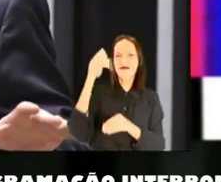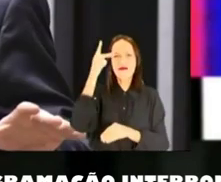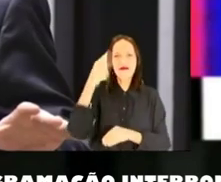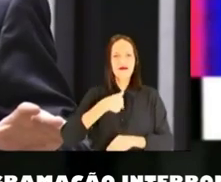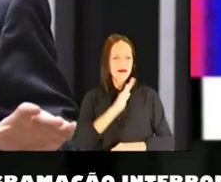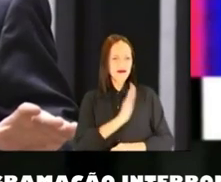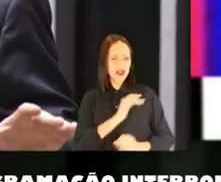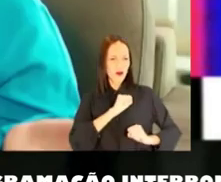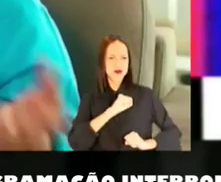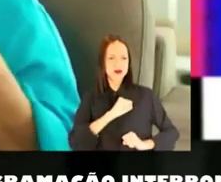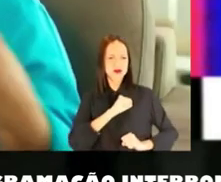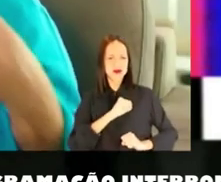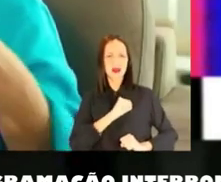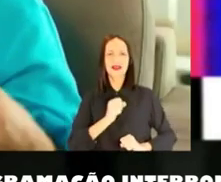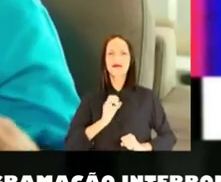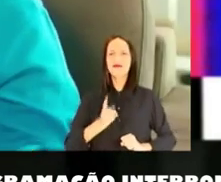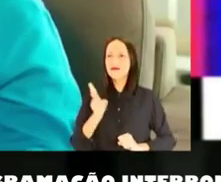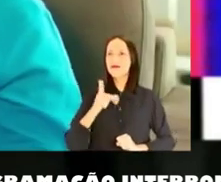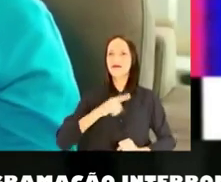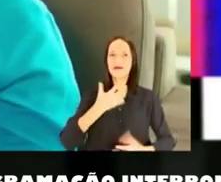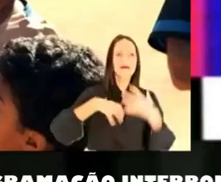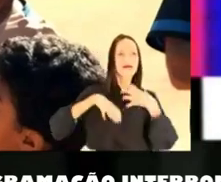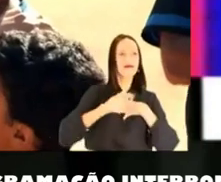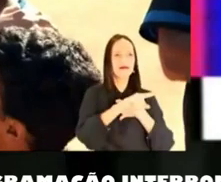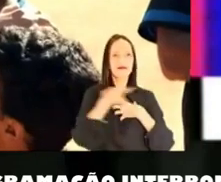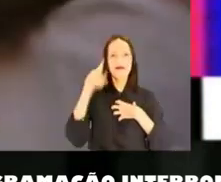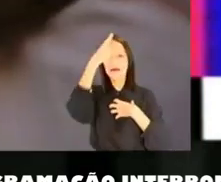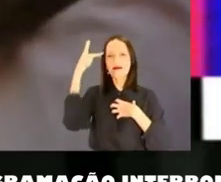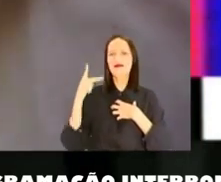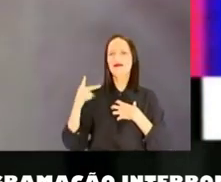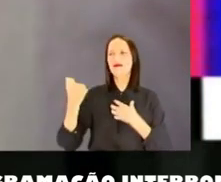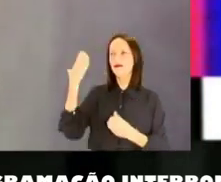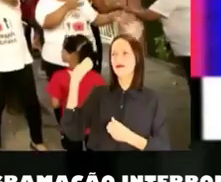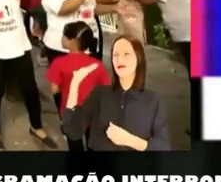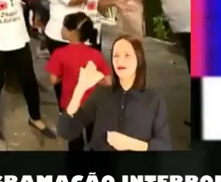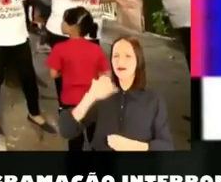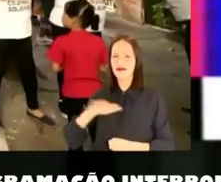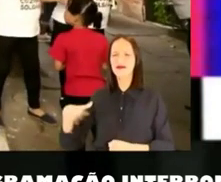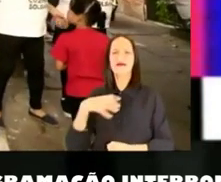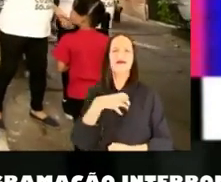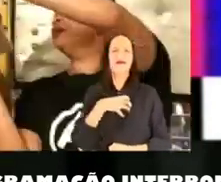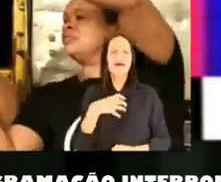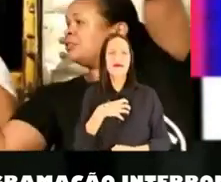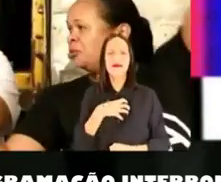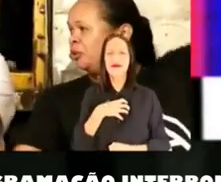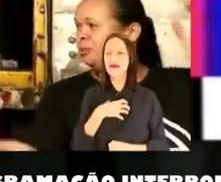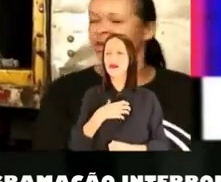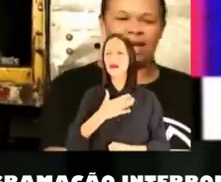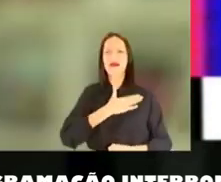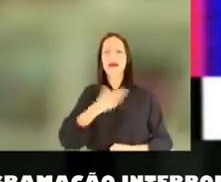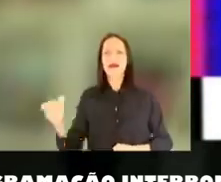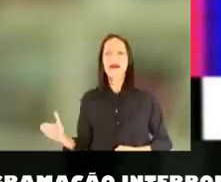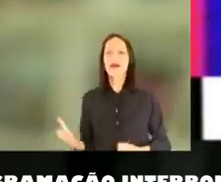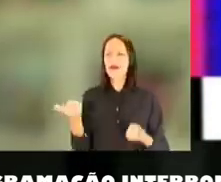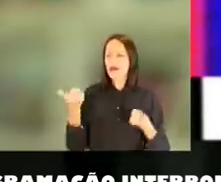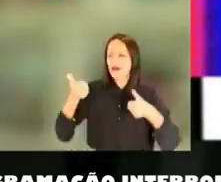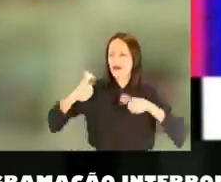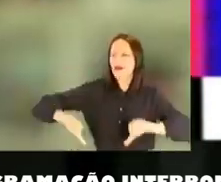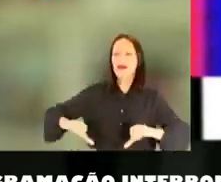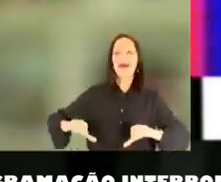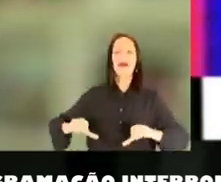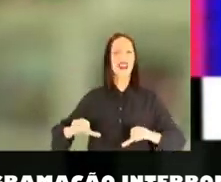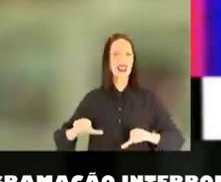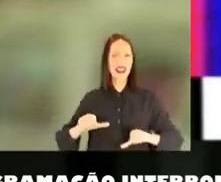mais votado de São Paulo, aquilo ali meu coração disparou. Ele sempre se importou com o outro desde menino. Essa sensação